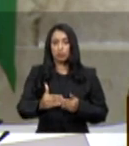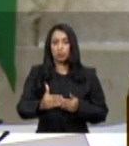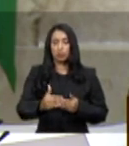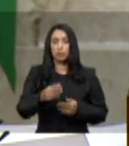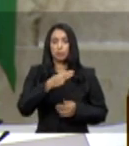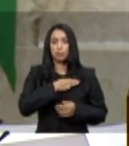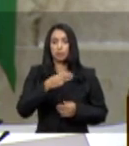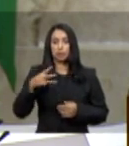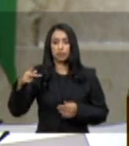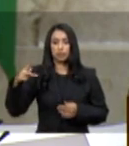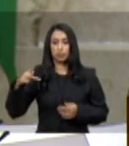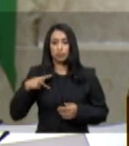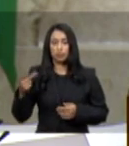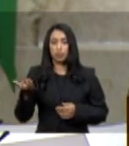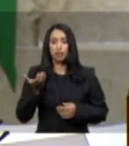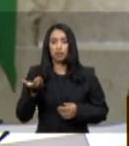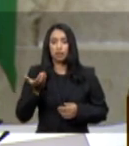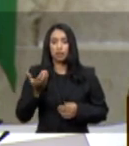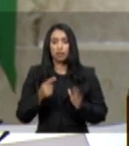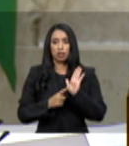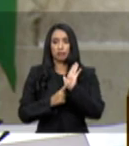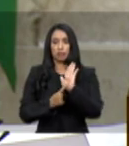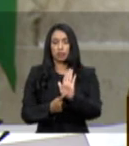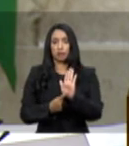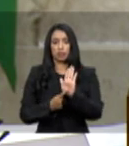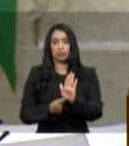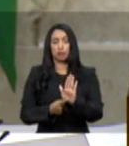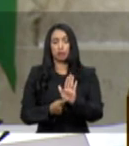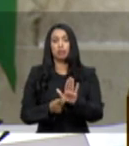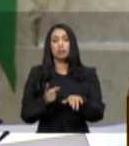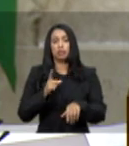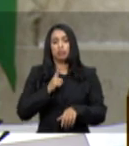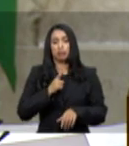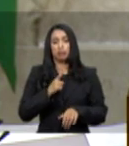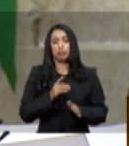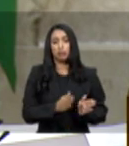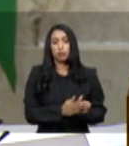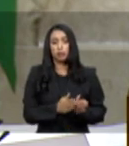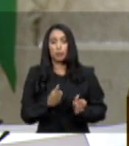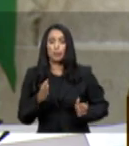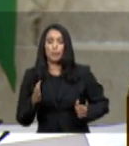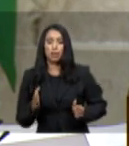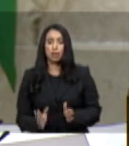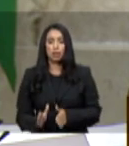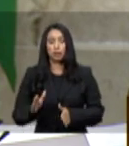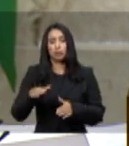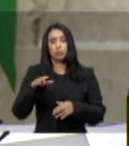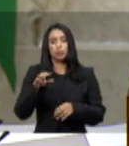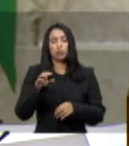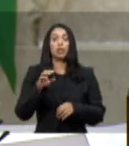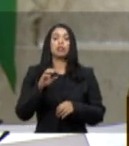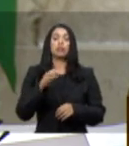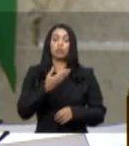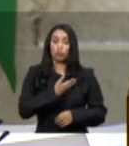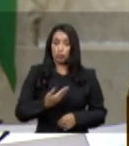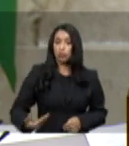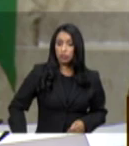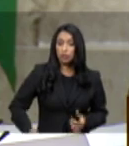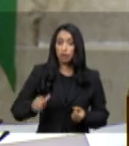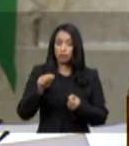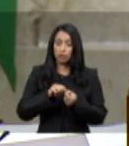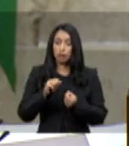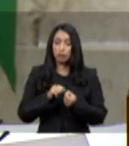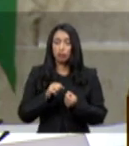exaltar que estamos vivendo um período onde o estado tem feito a sua parte